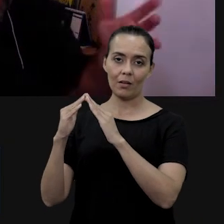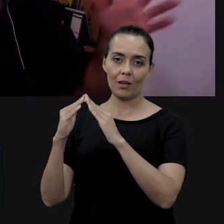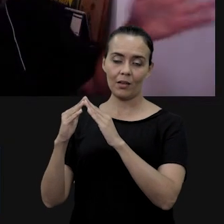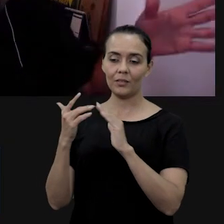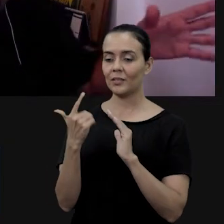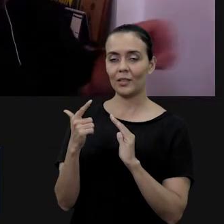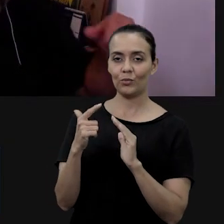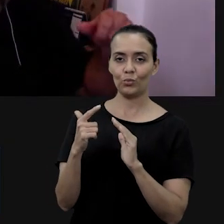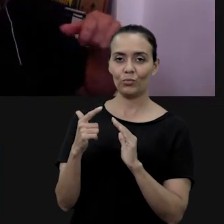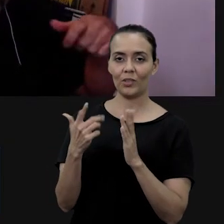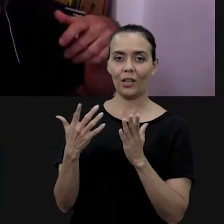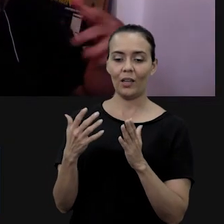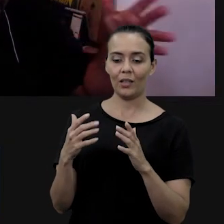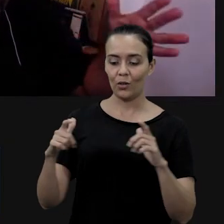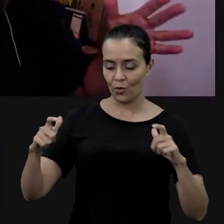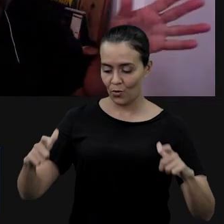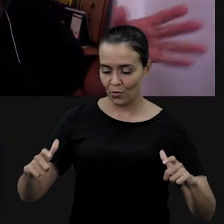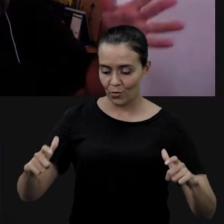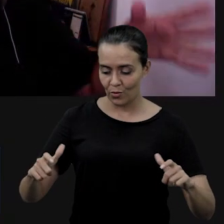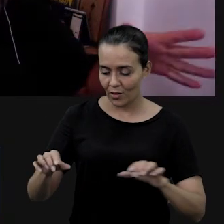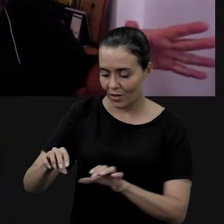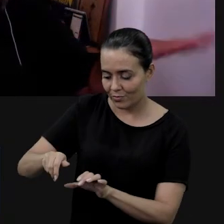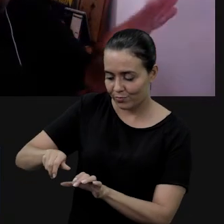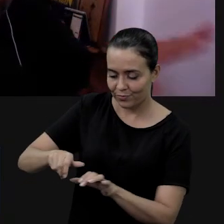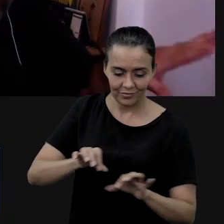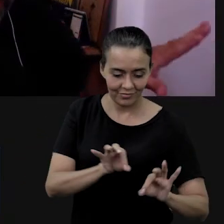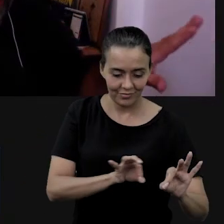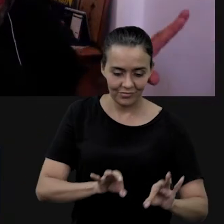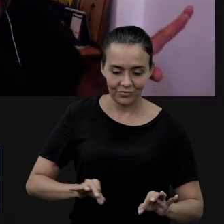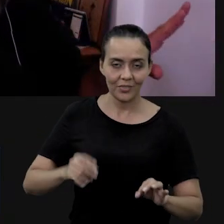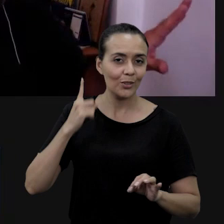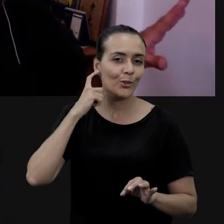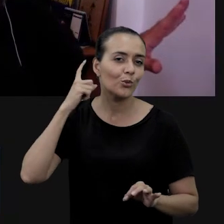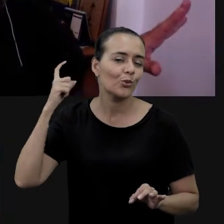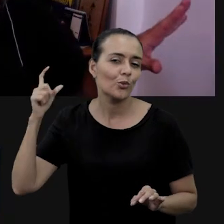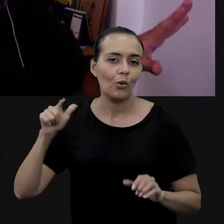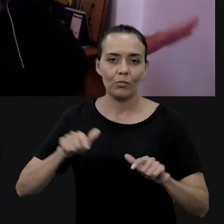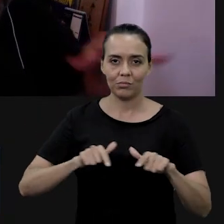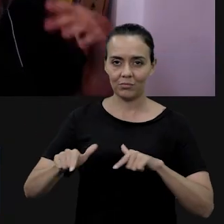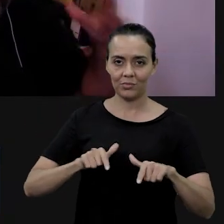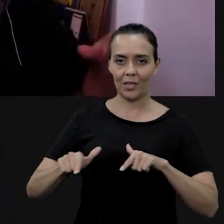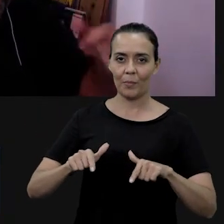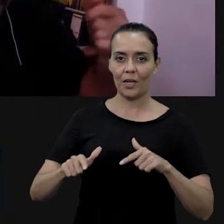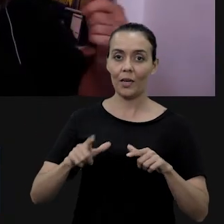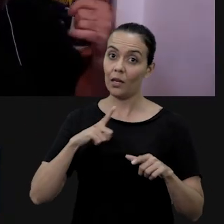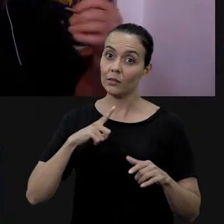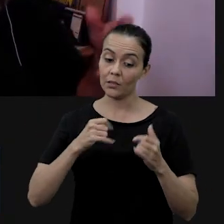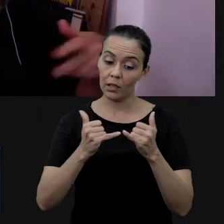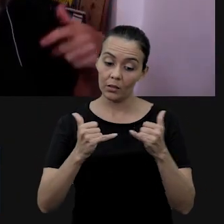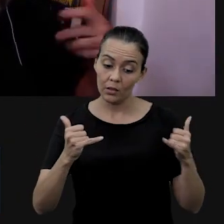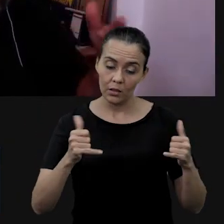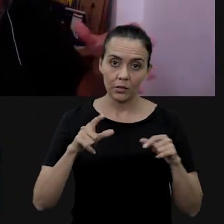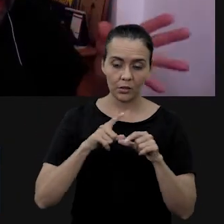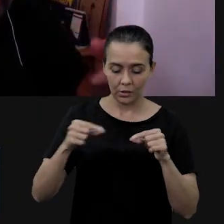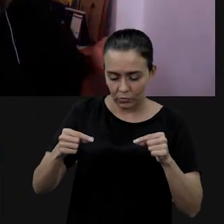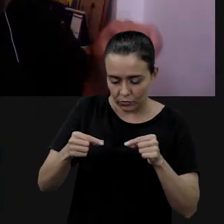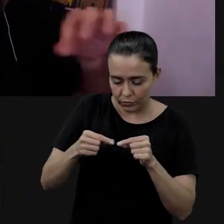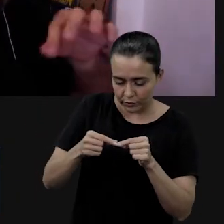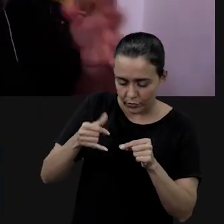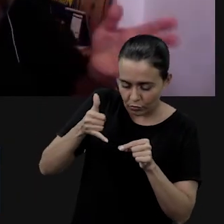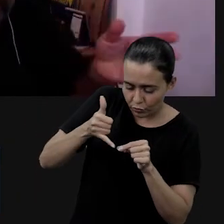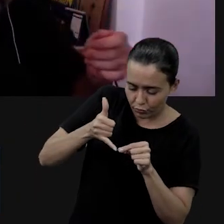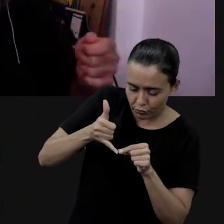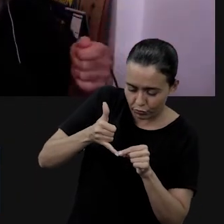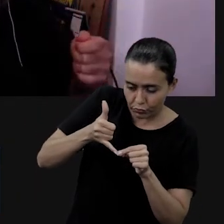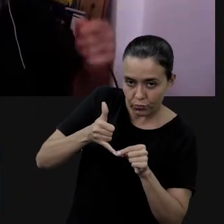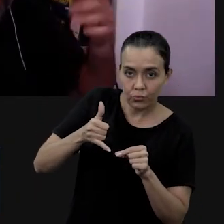acesso a um colega que tem um estúdio. Seria muito legal entrar num estúdio e trabalhar de assistente, porque ali você vai aprender a parte elétrica,